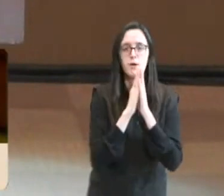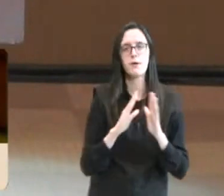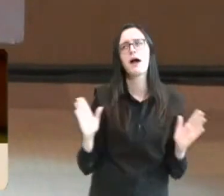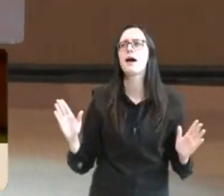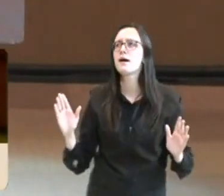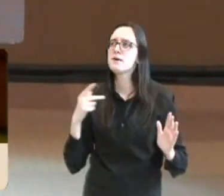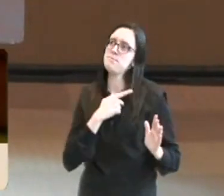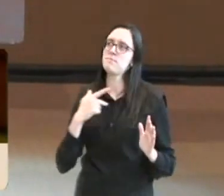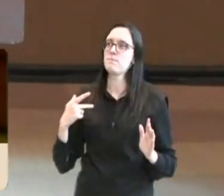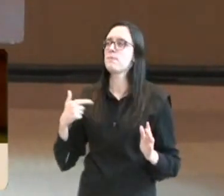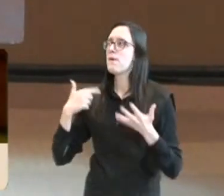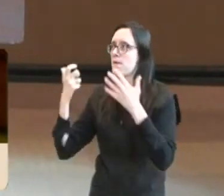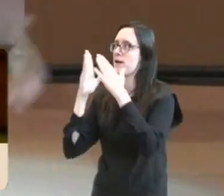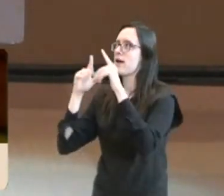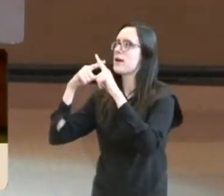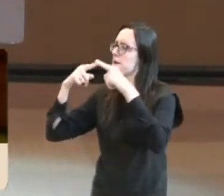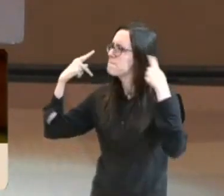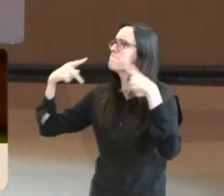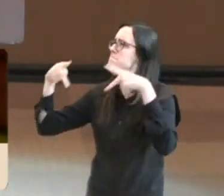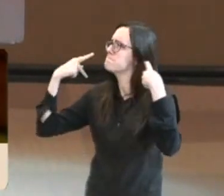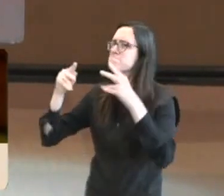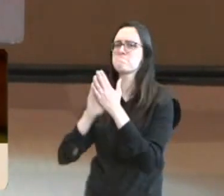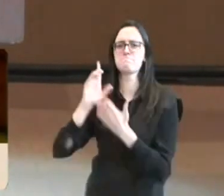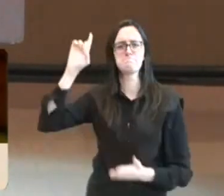igreja, pastor, que pregue a palavra.